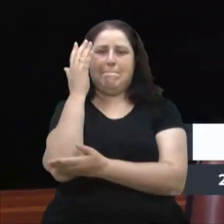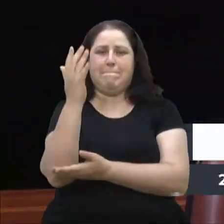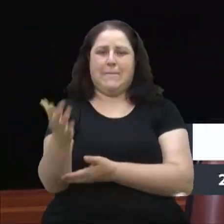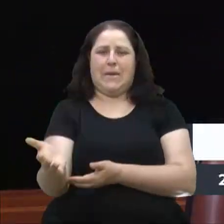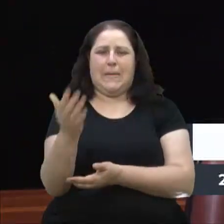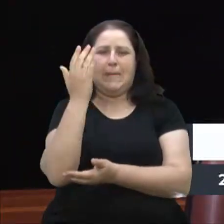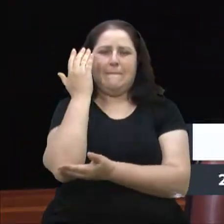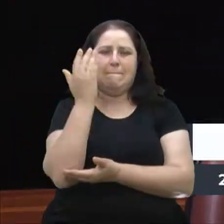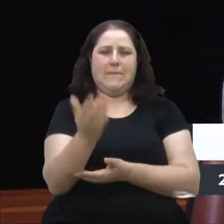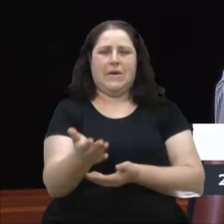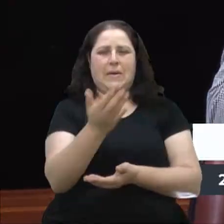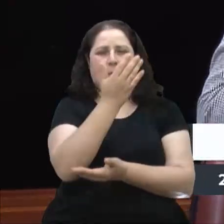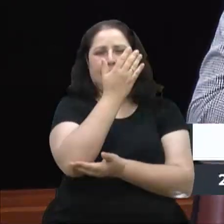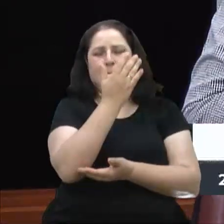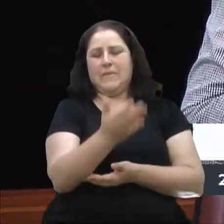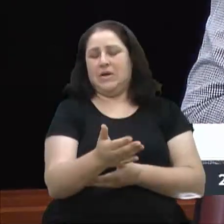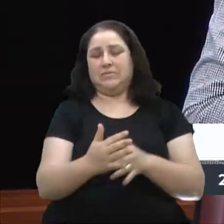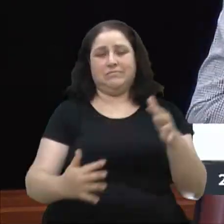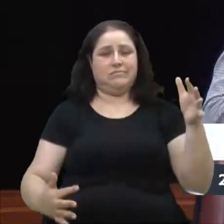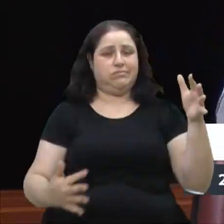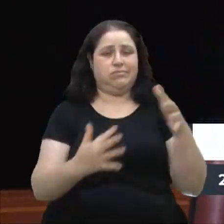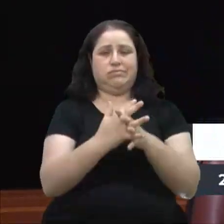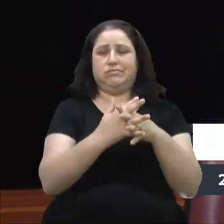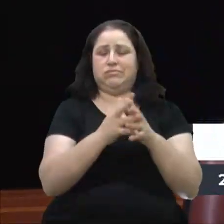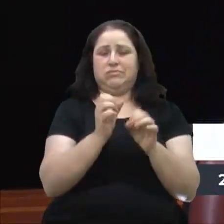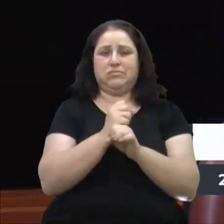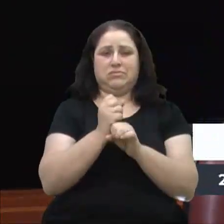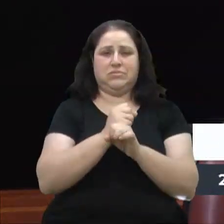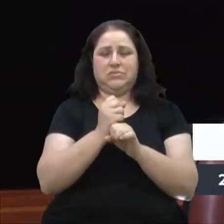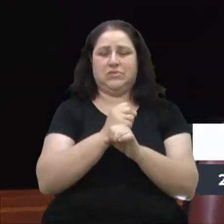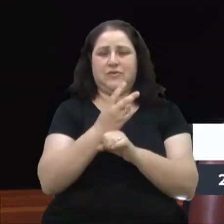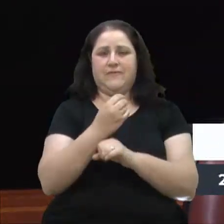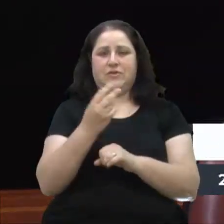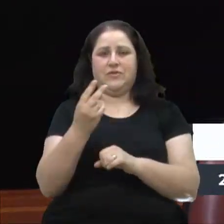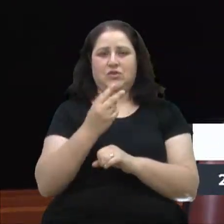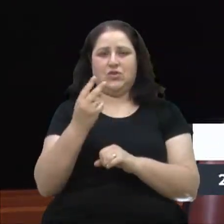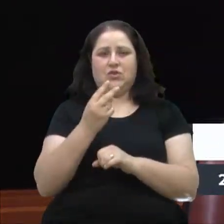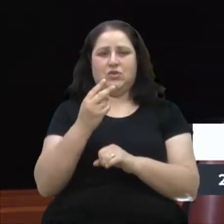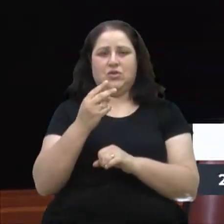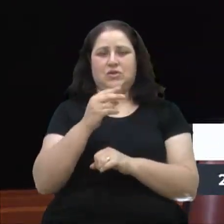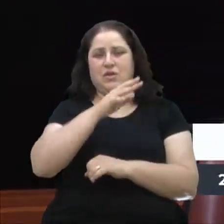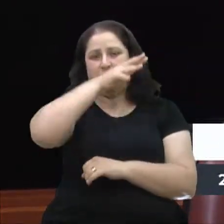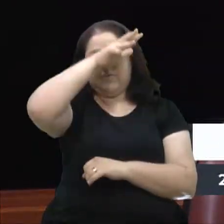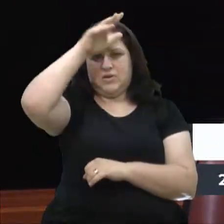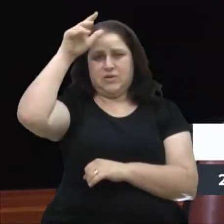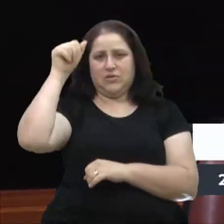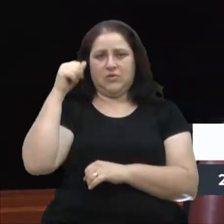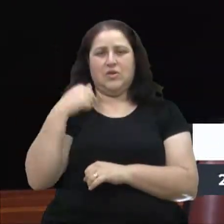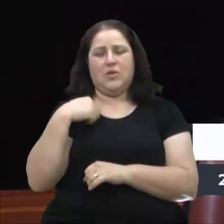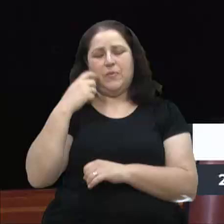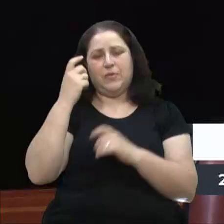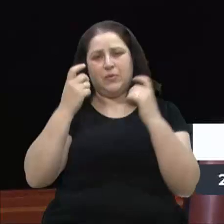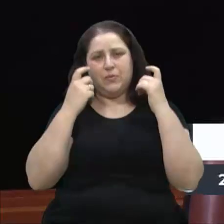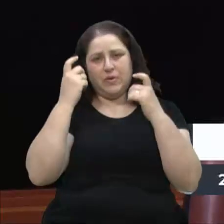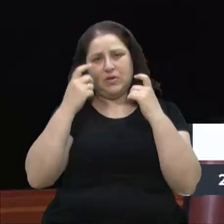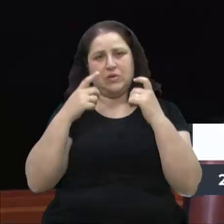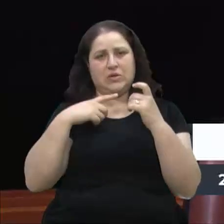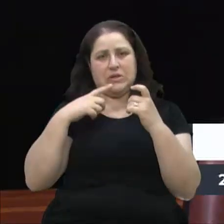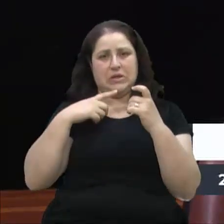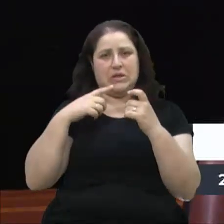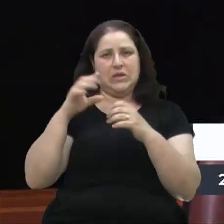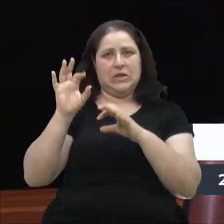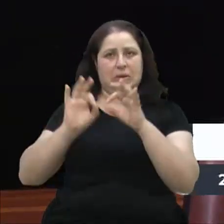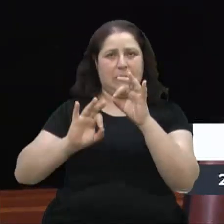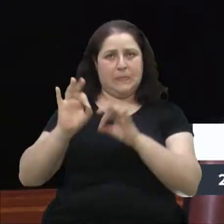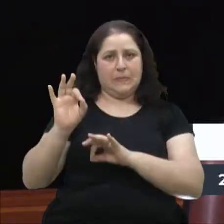exagerou este ano na Amazônia. Que a minha preocupação é o que se tem planejamento